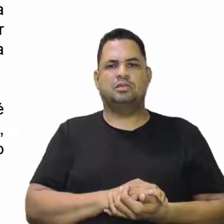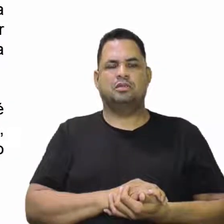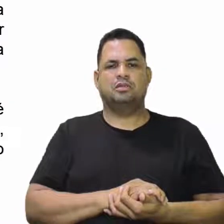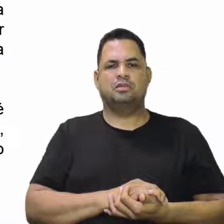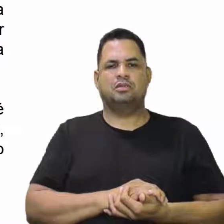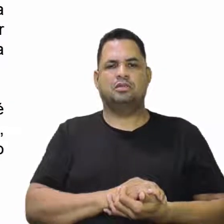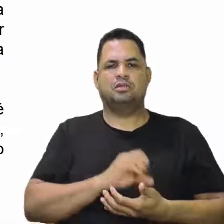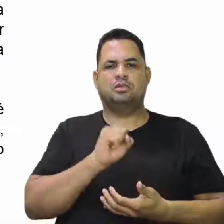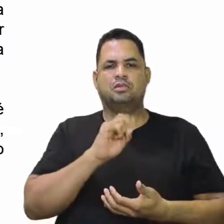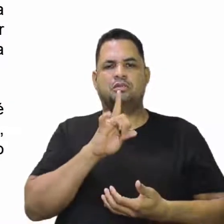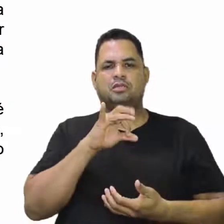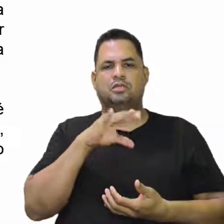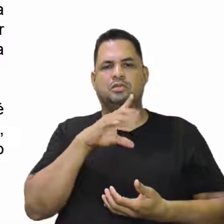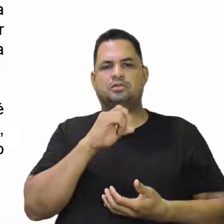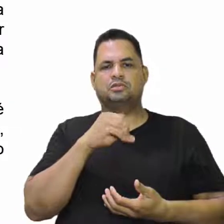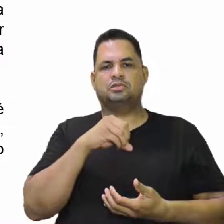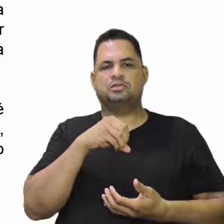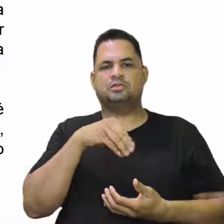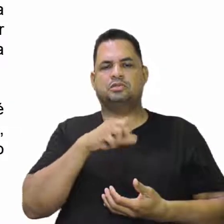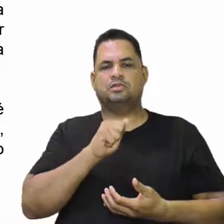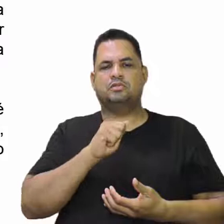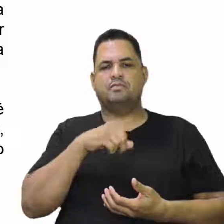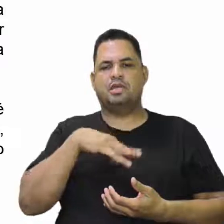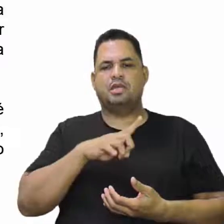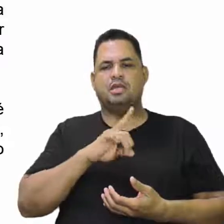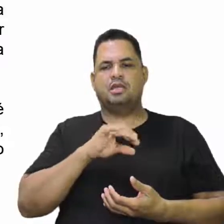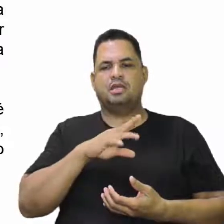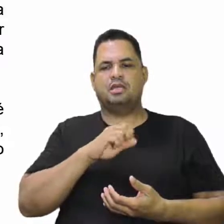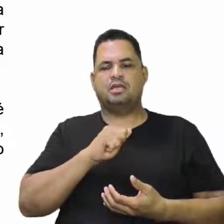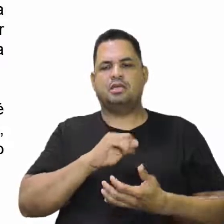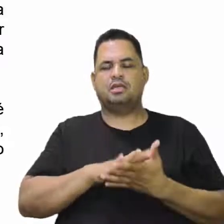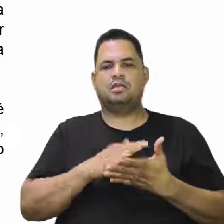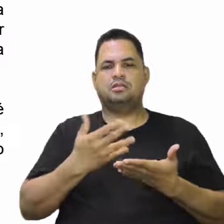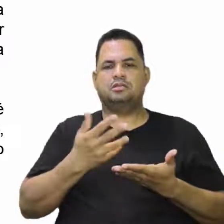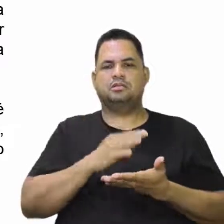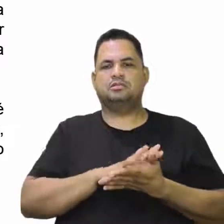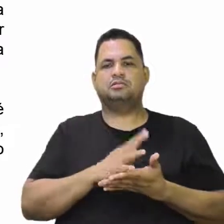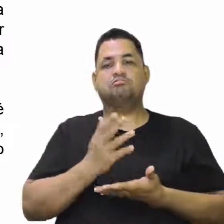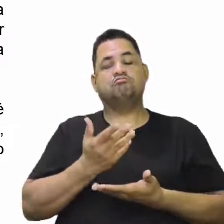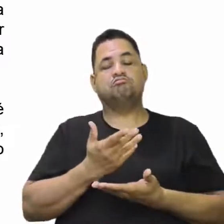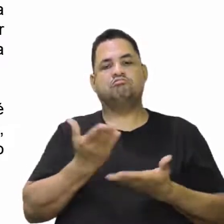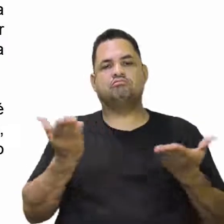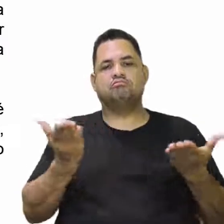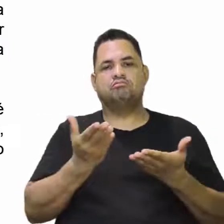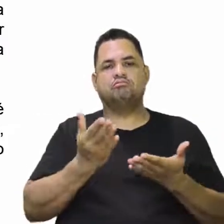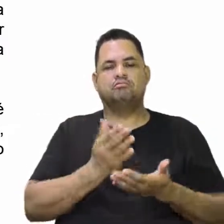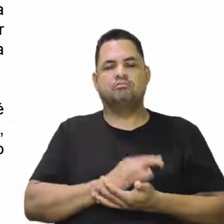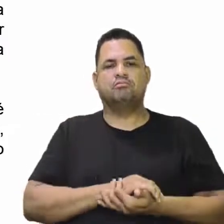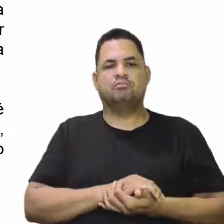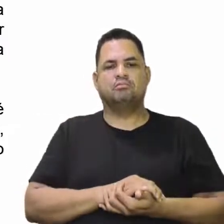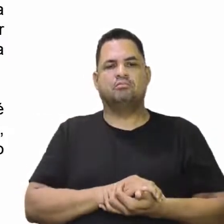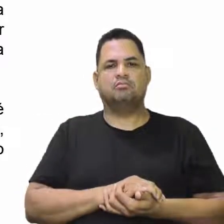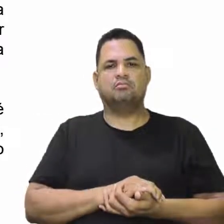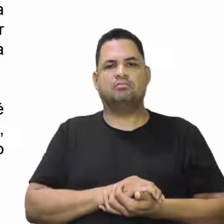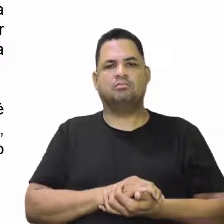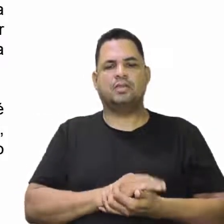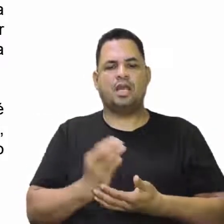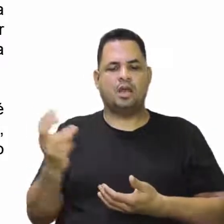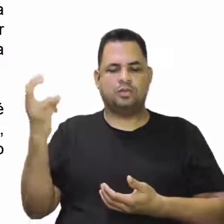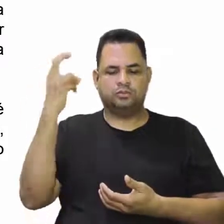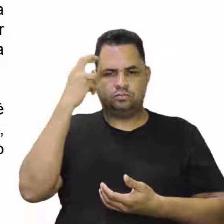Salsa. A salsa e o merengue. Eles são a